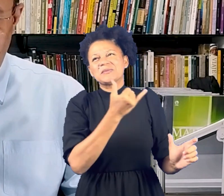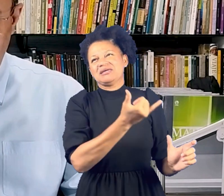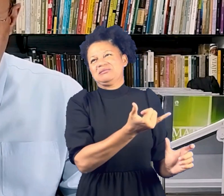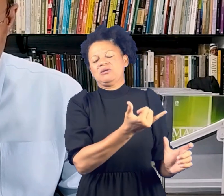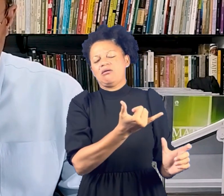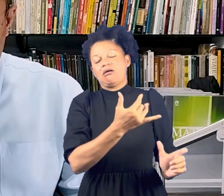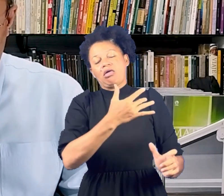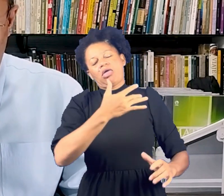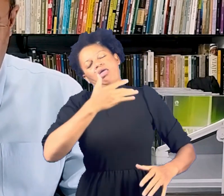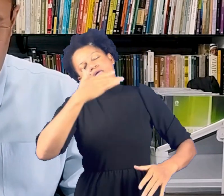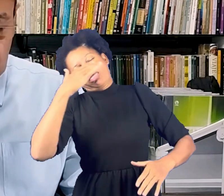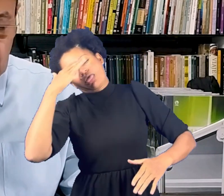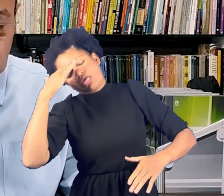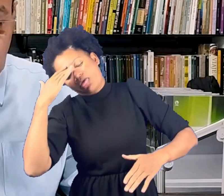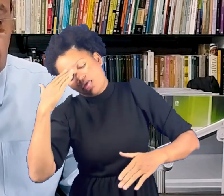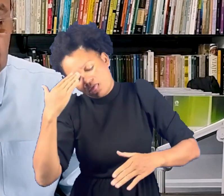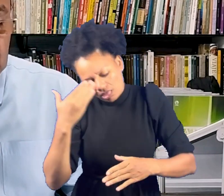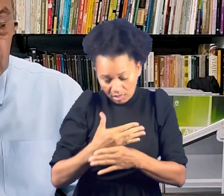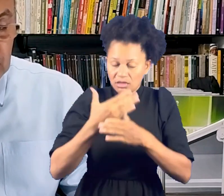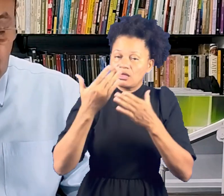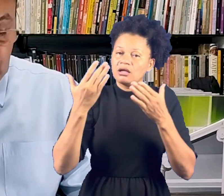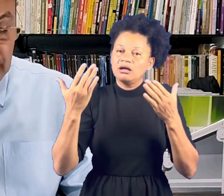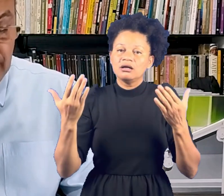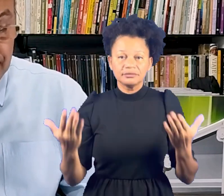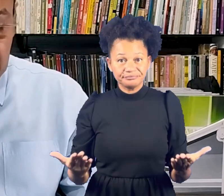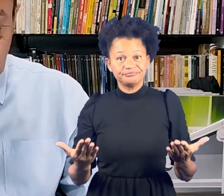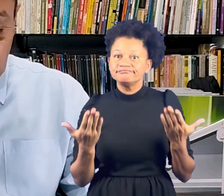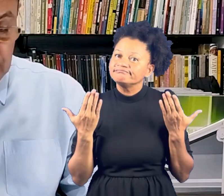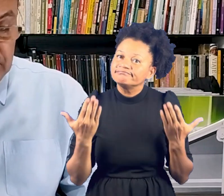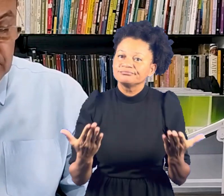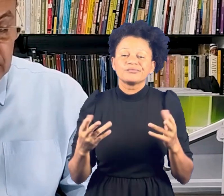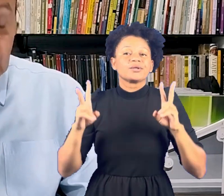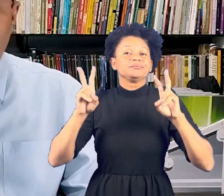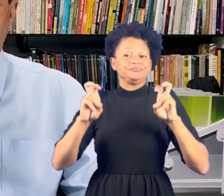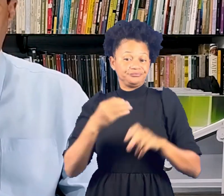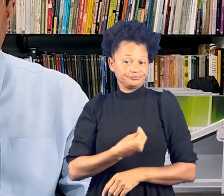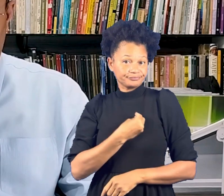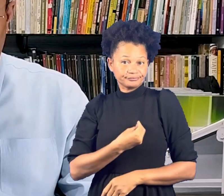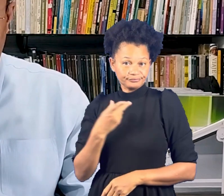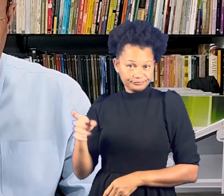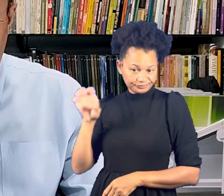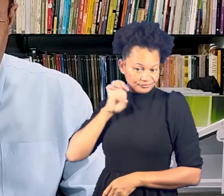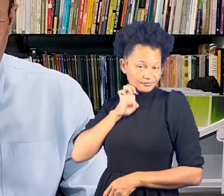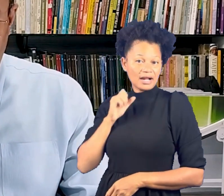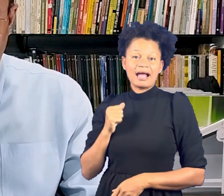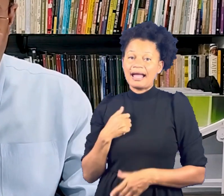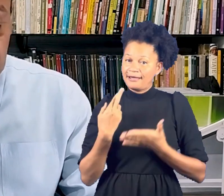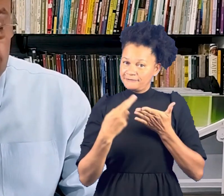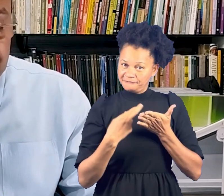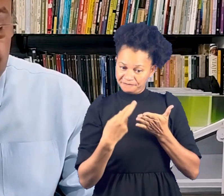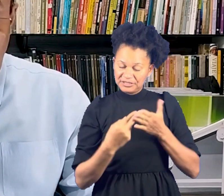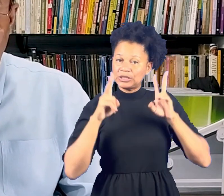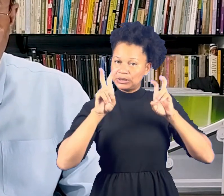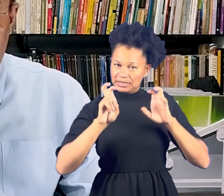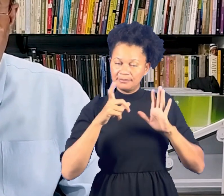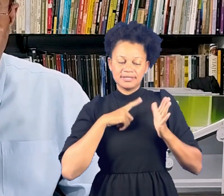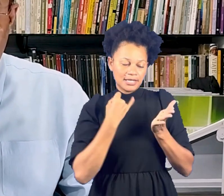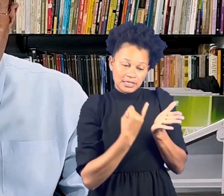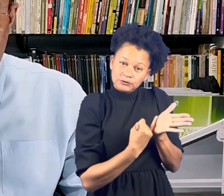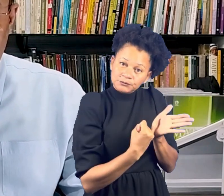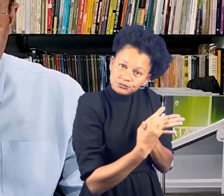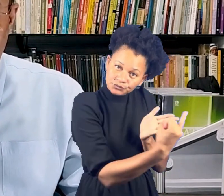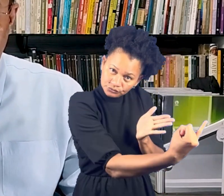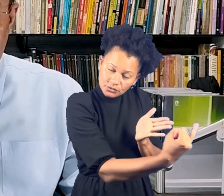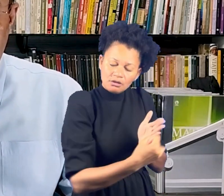Muito bem, queridos irmãos, é sobre a vida deste homem que nós vamos estudar. Nossa lição consta aí de uma introdução. O